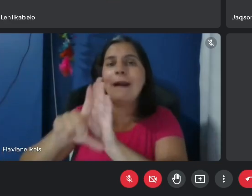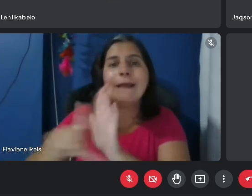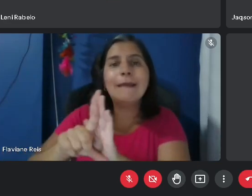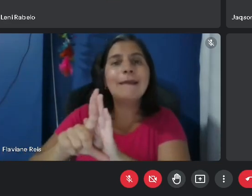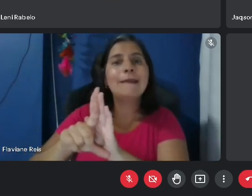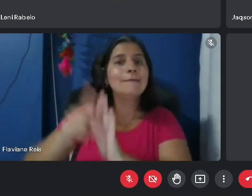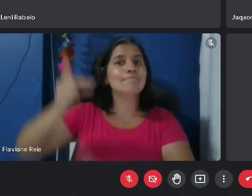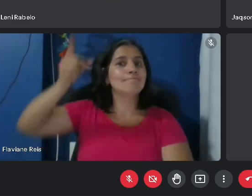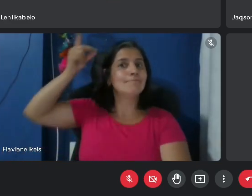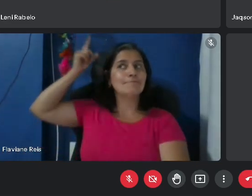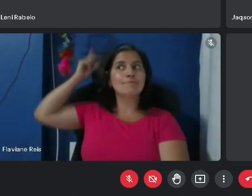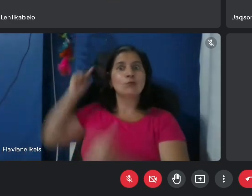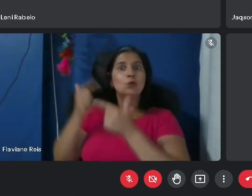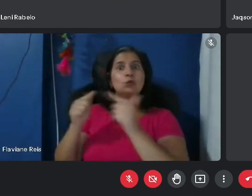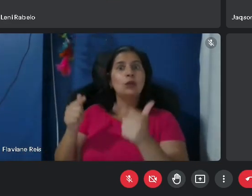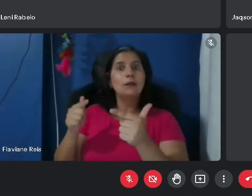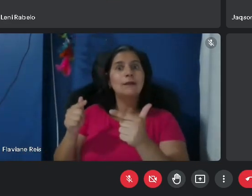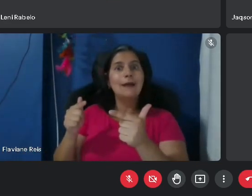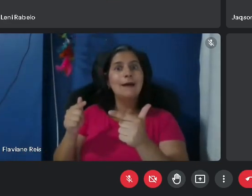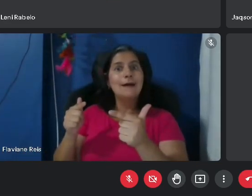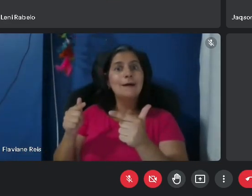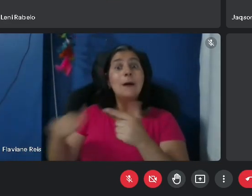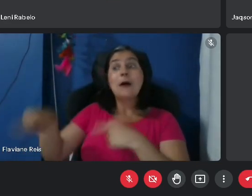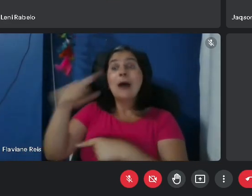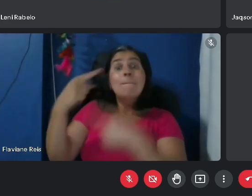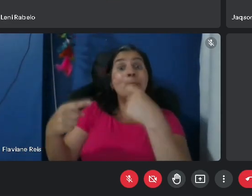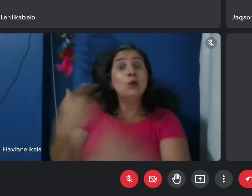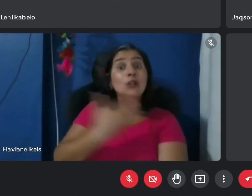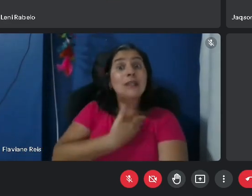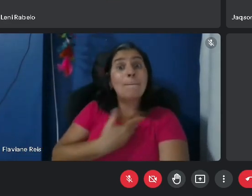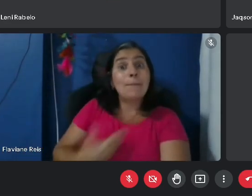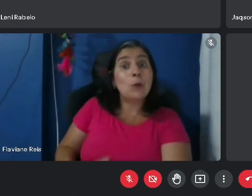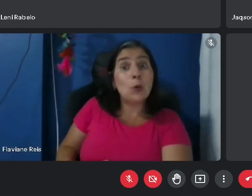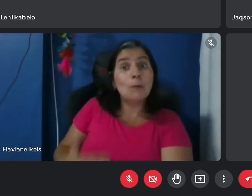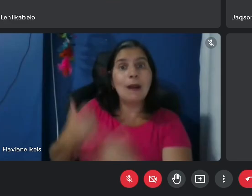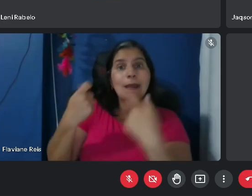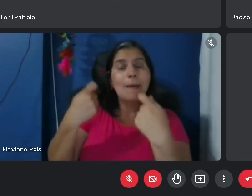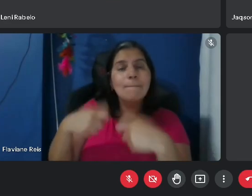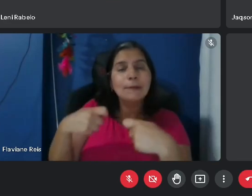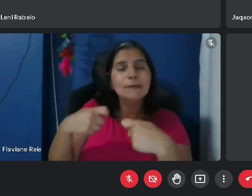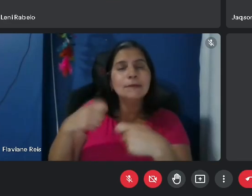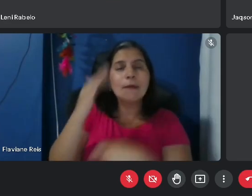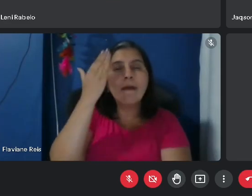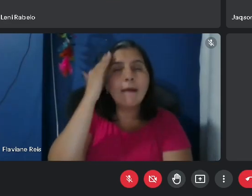Porque a criação de decretos, de leis,